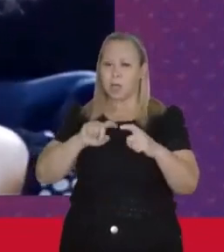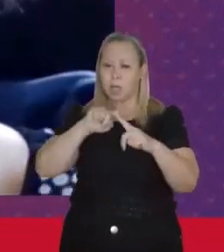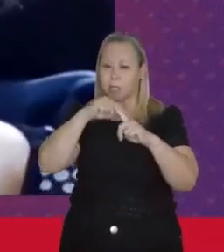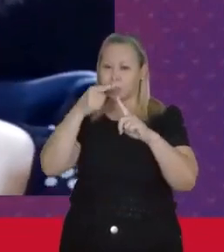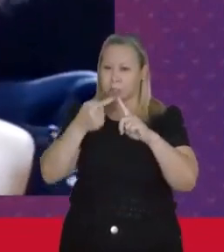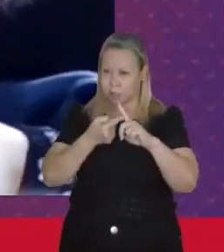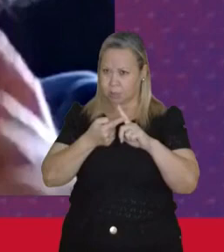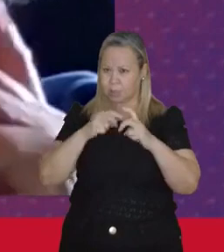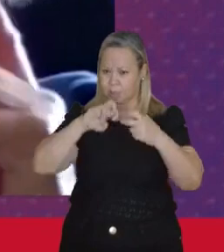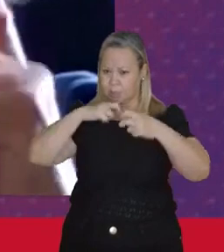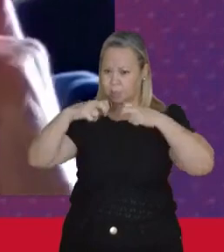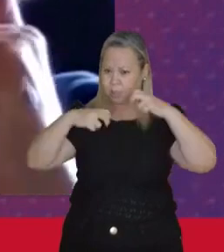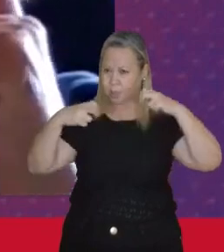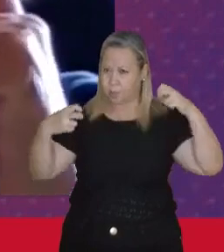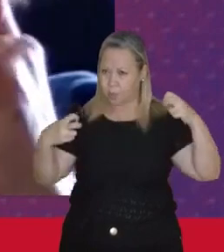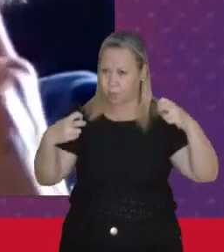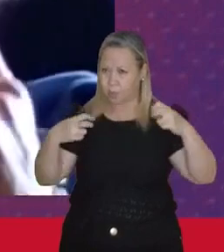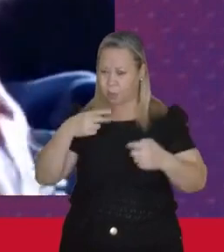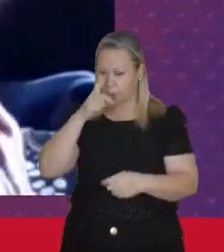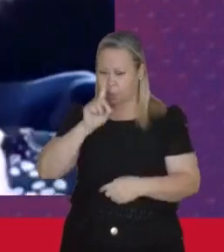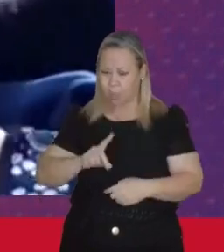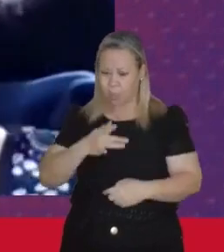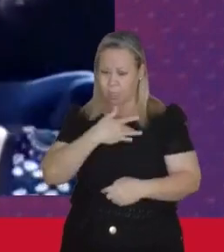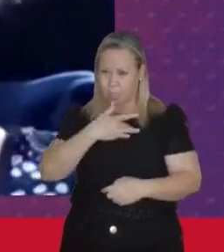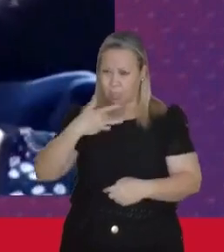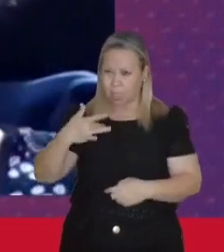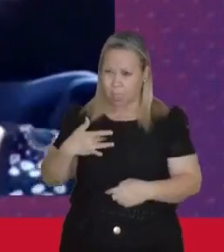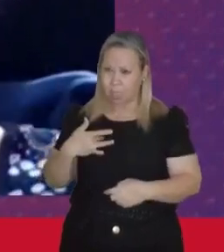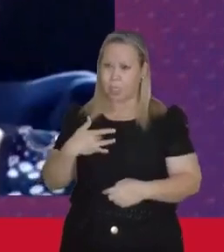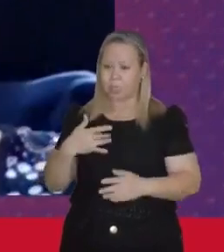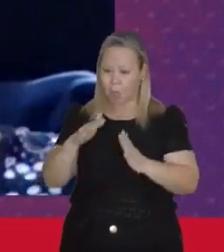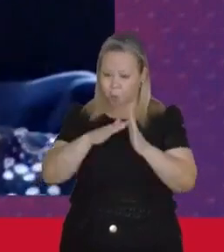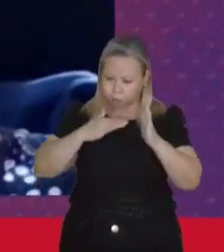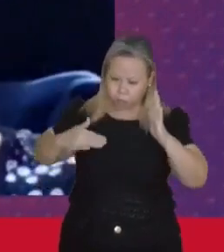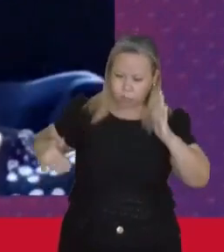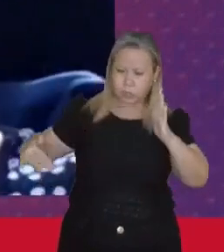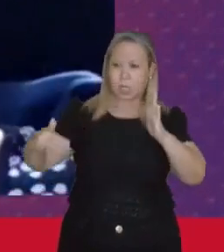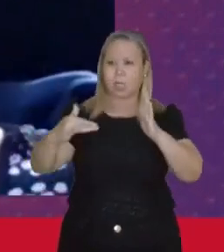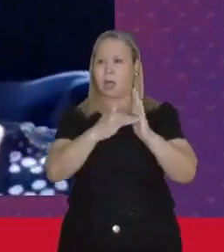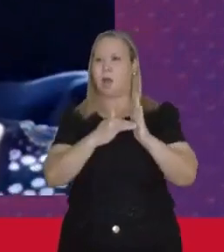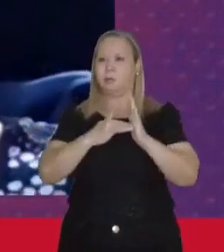reprodutivos, e direito à saúde integral da mulher,